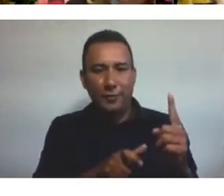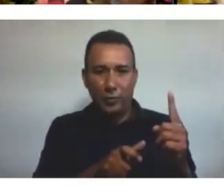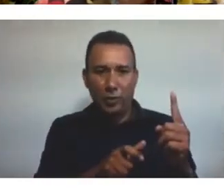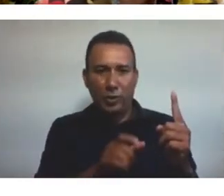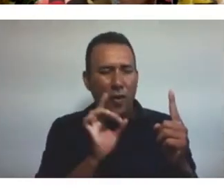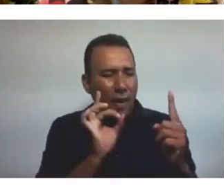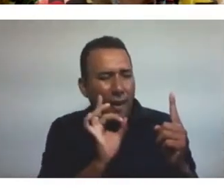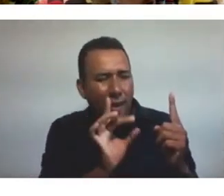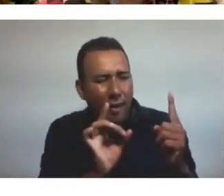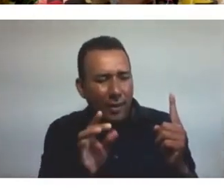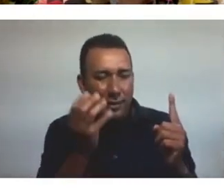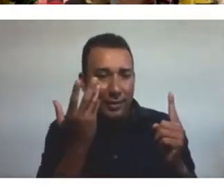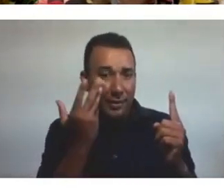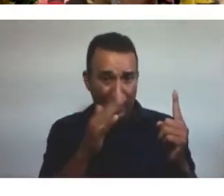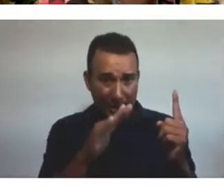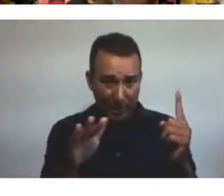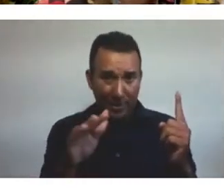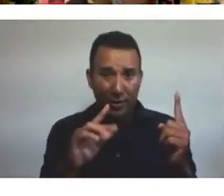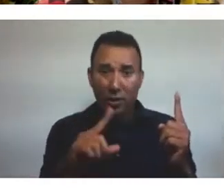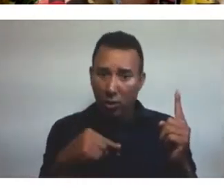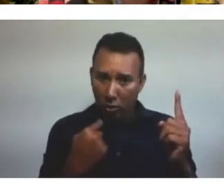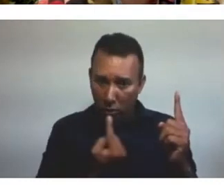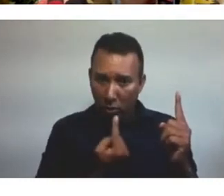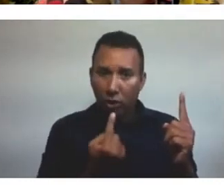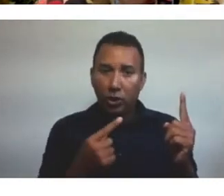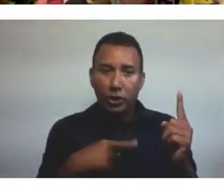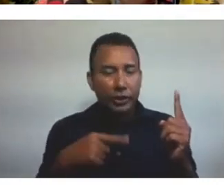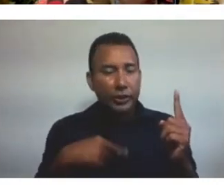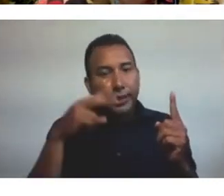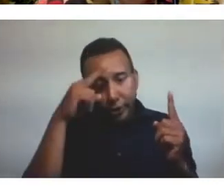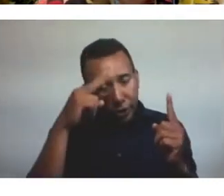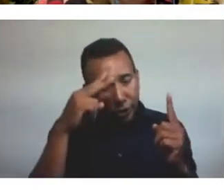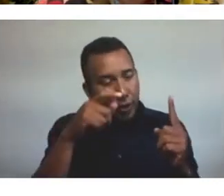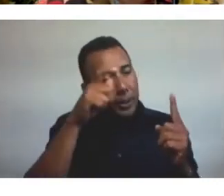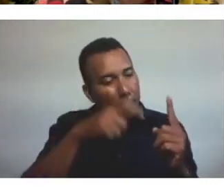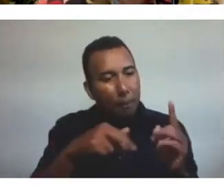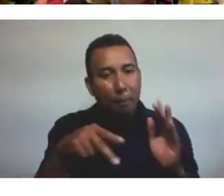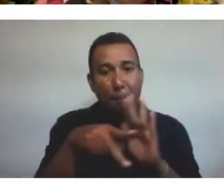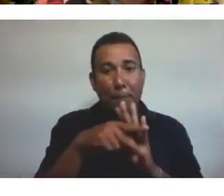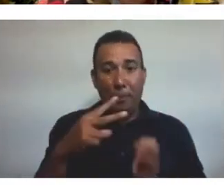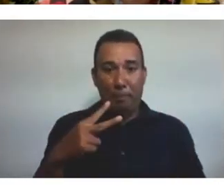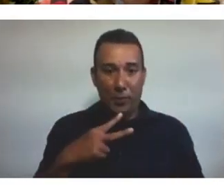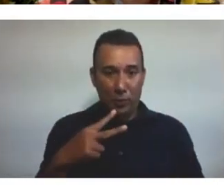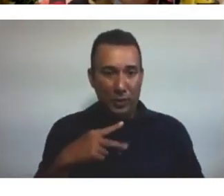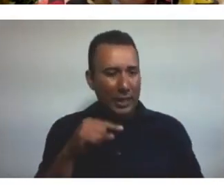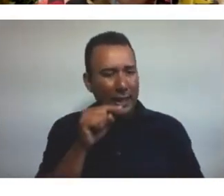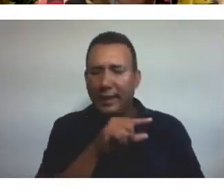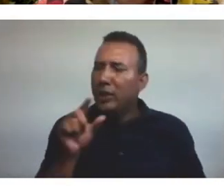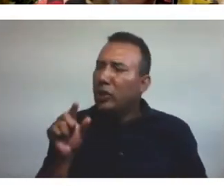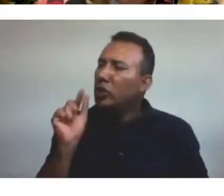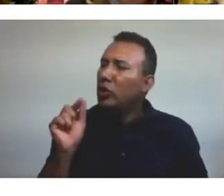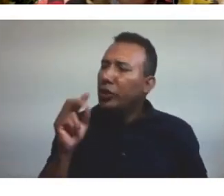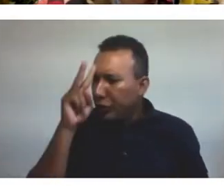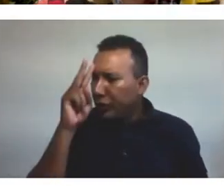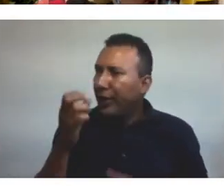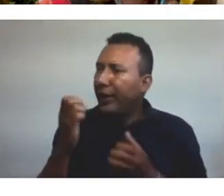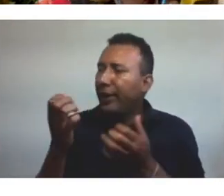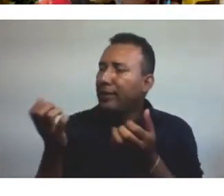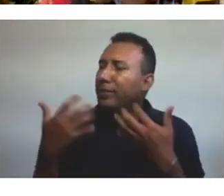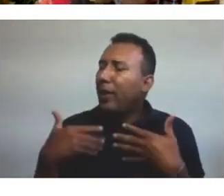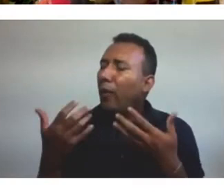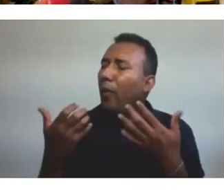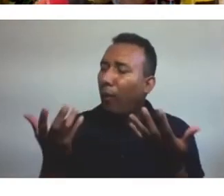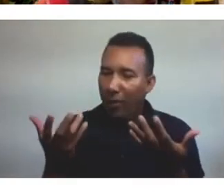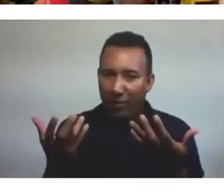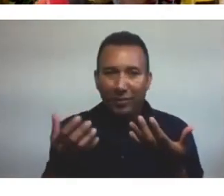cada criança, nós temos um menu de histórias e a criança, ela escolhe qual história ela quer ouvir, né?